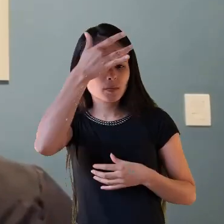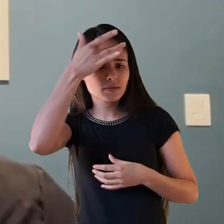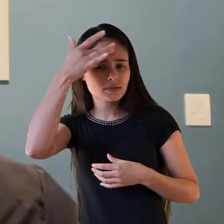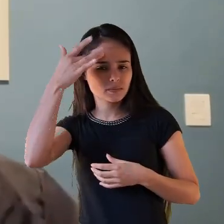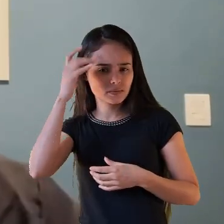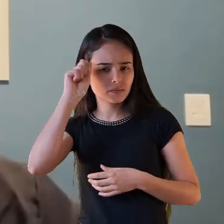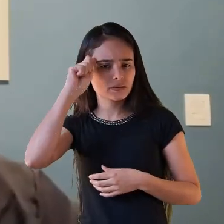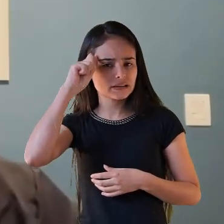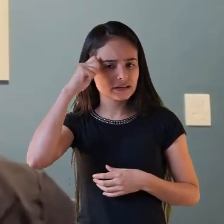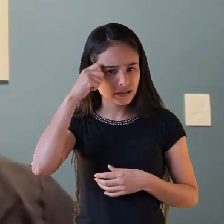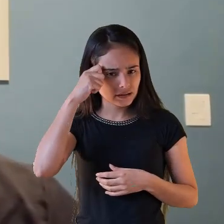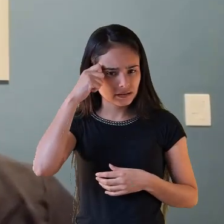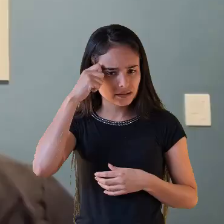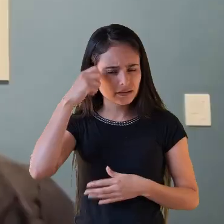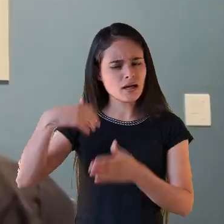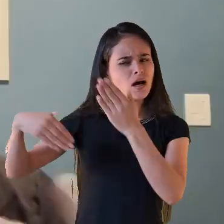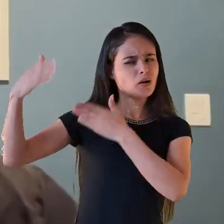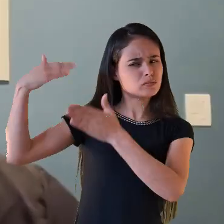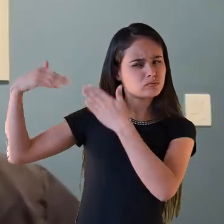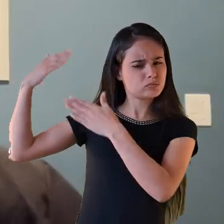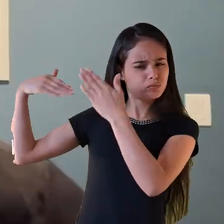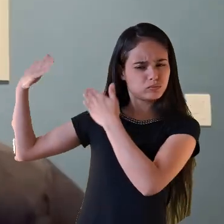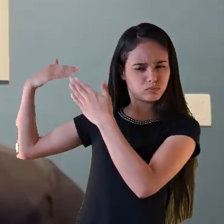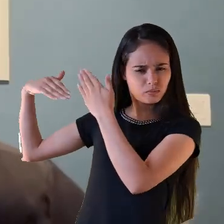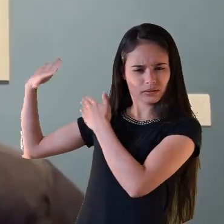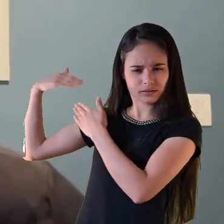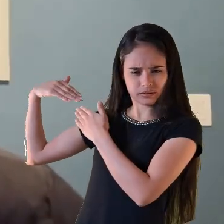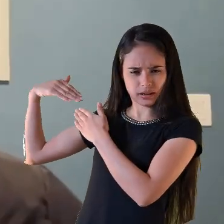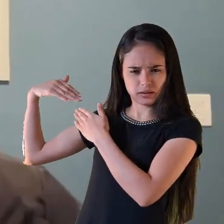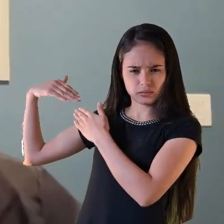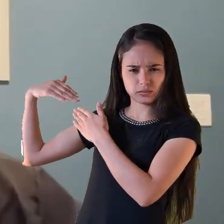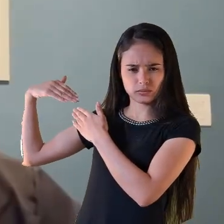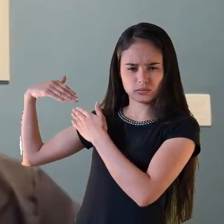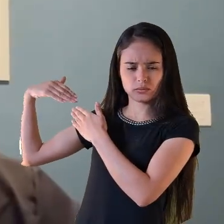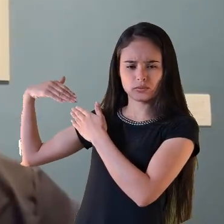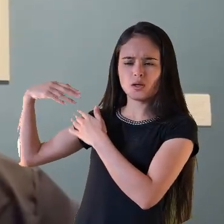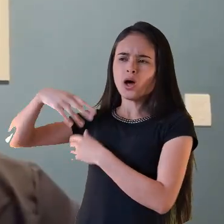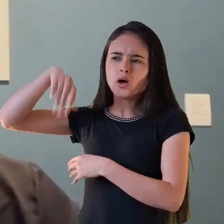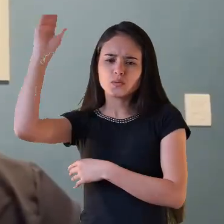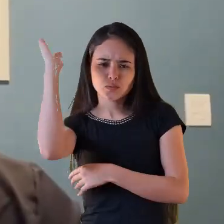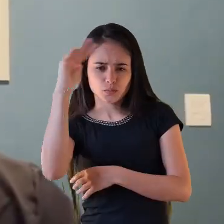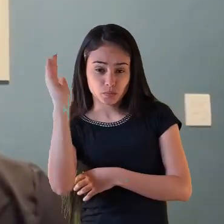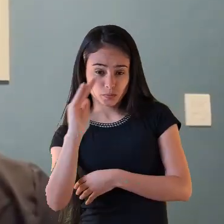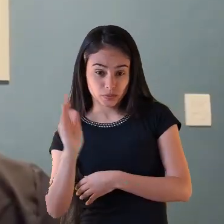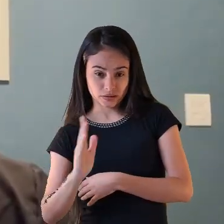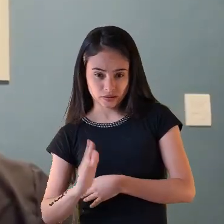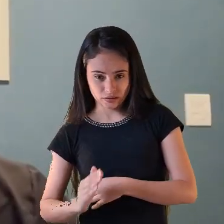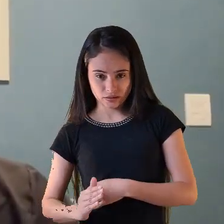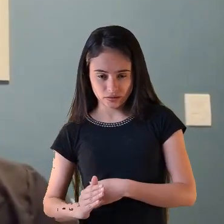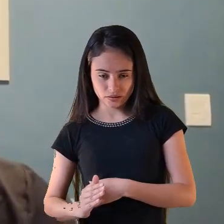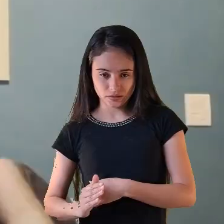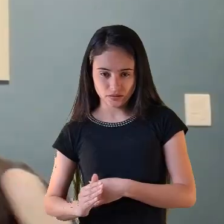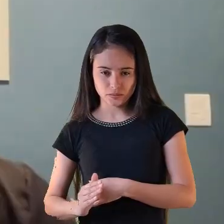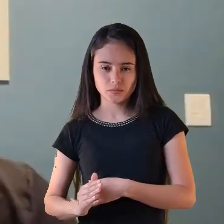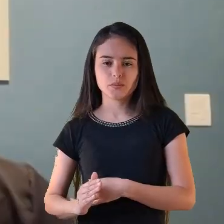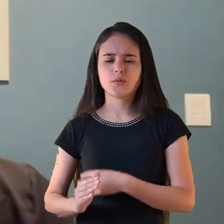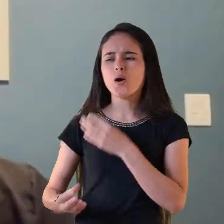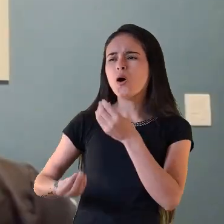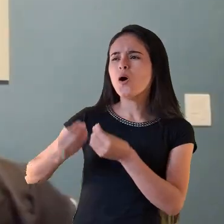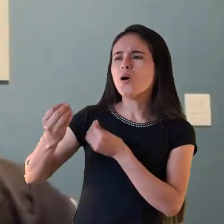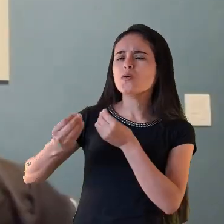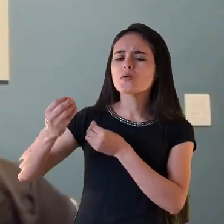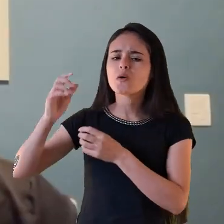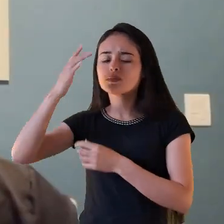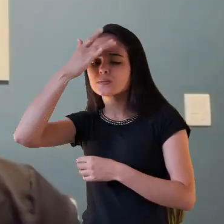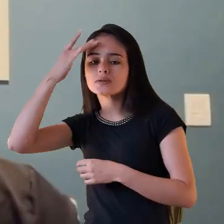Brasil, e foi uma participação tremenda, tremenda, tremenda, mas também mostrar quais foram as escolhas tomadas